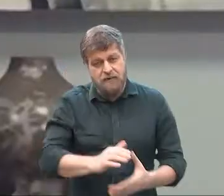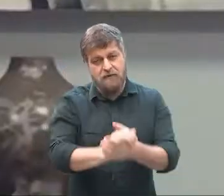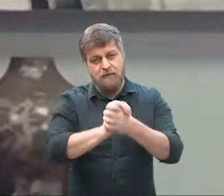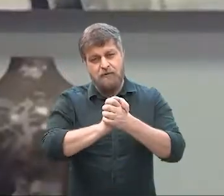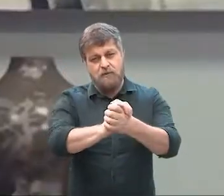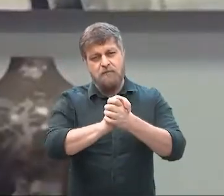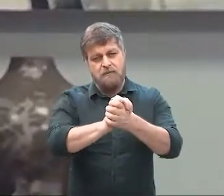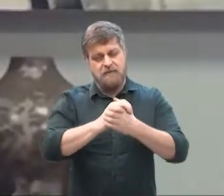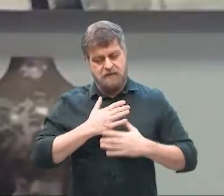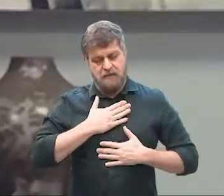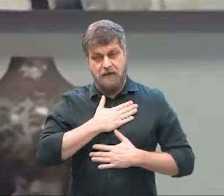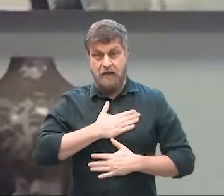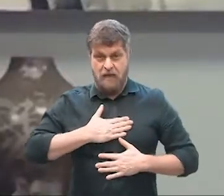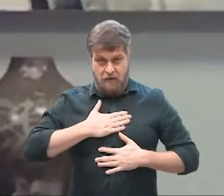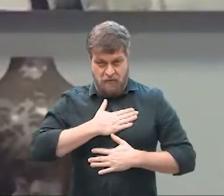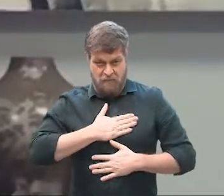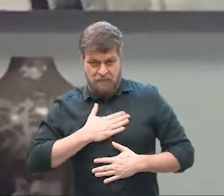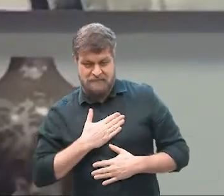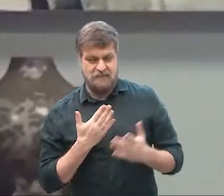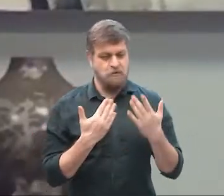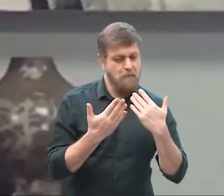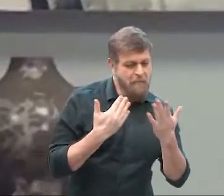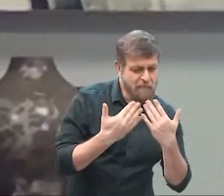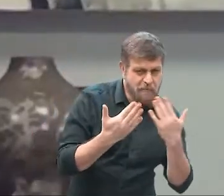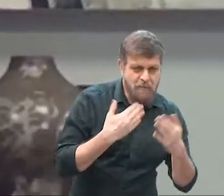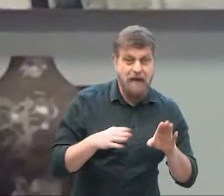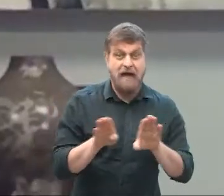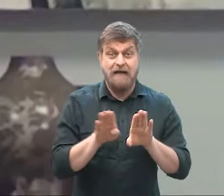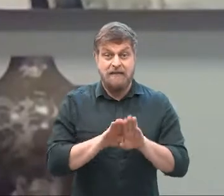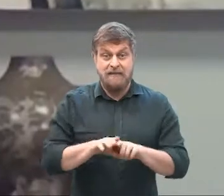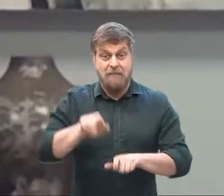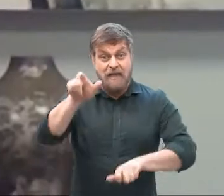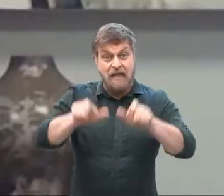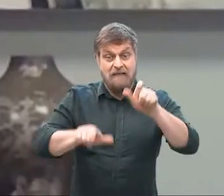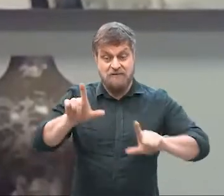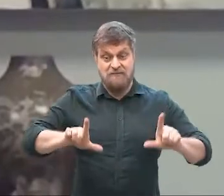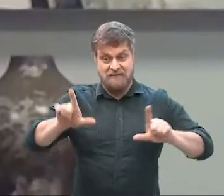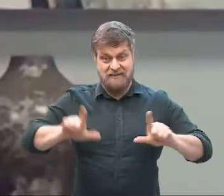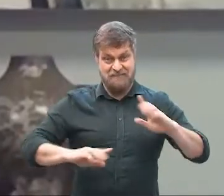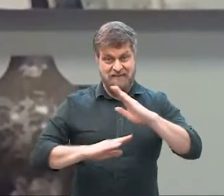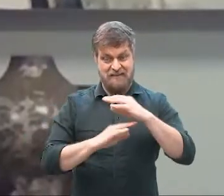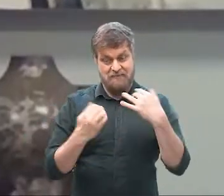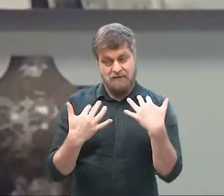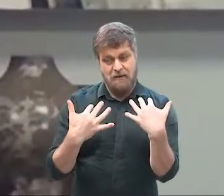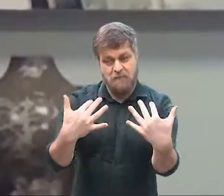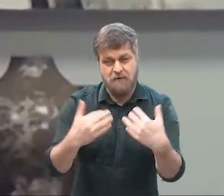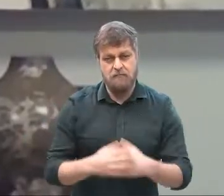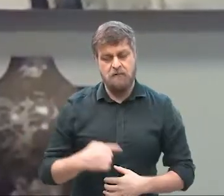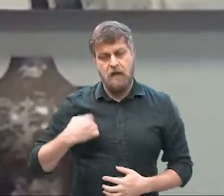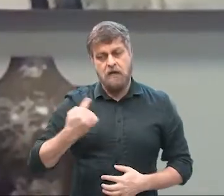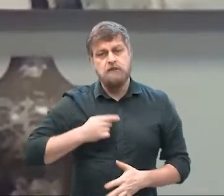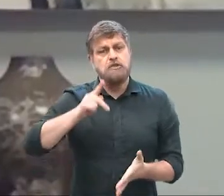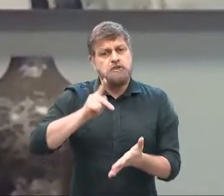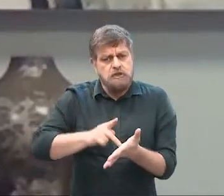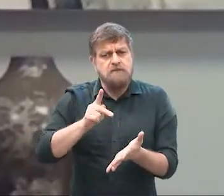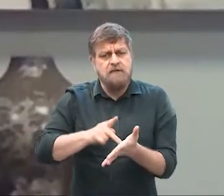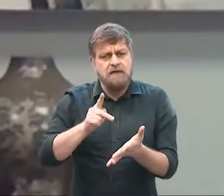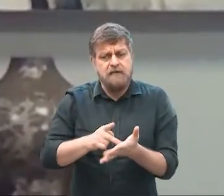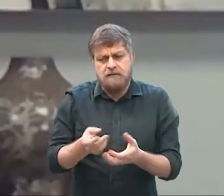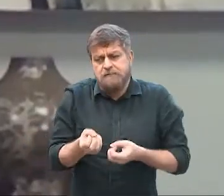é um prazer falar com você, falar com o público que acompanha a TV Câmara, para que a gente possa realmente